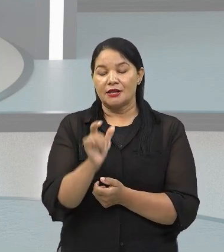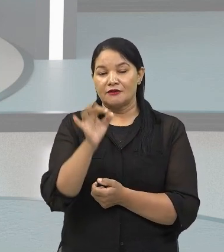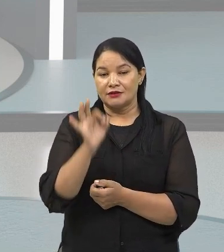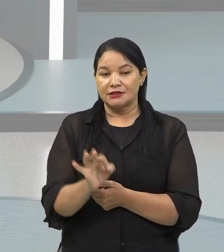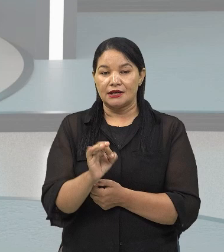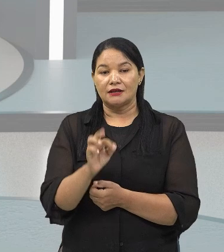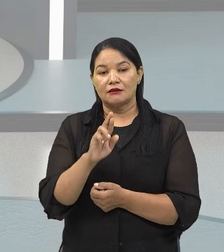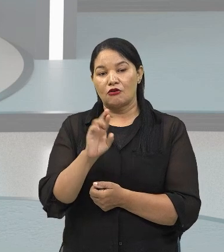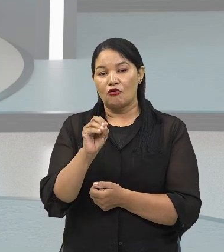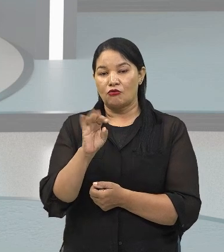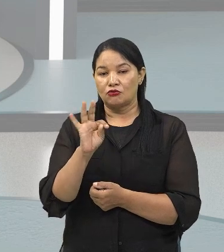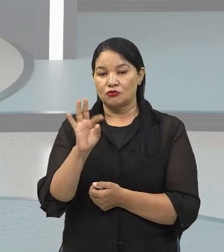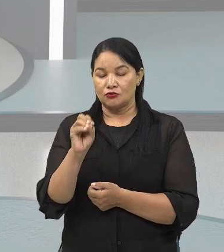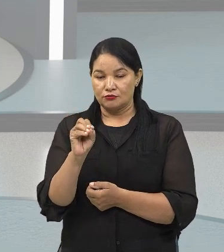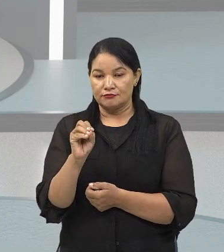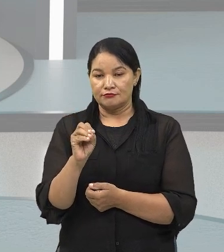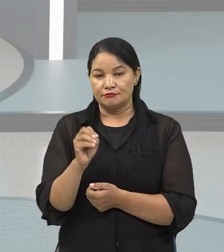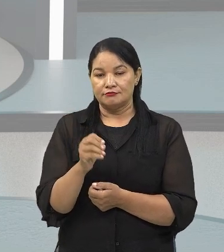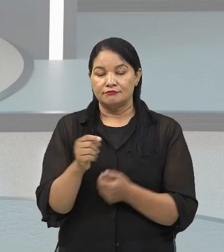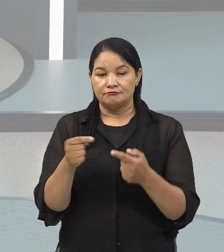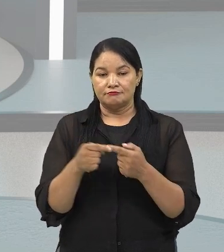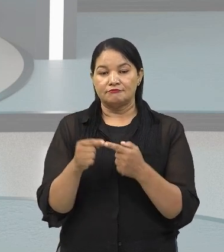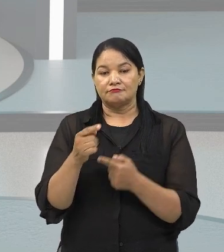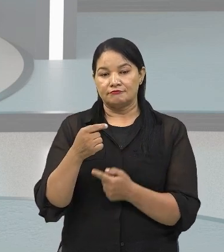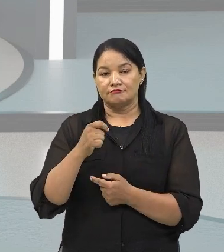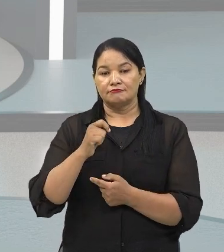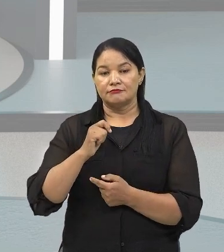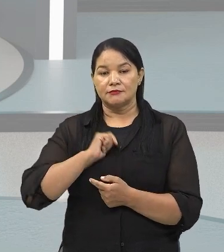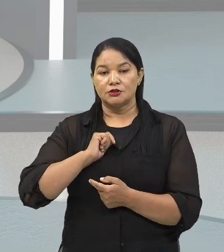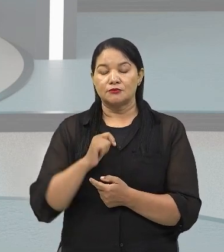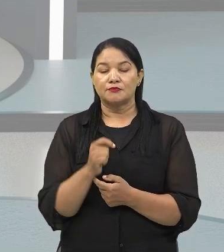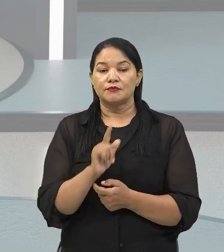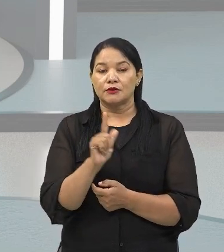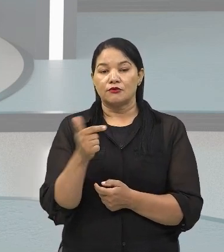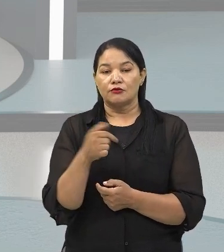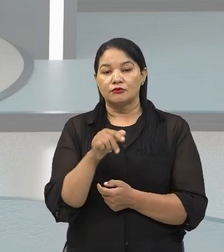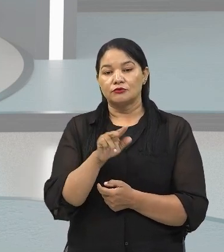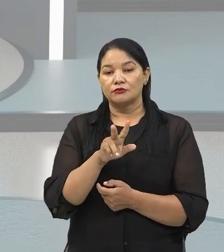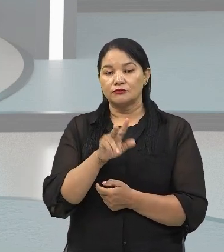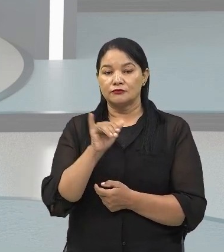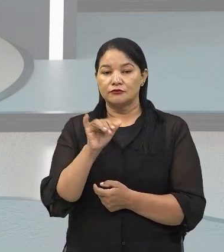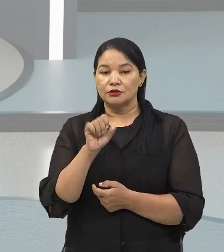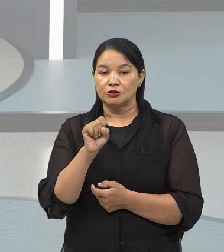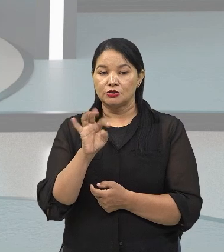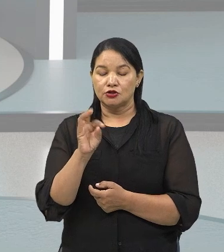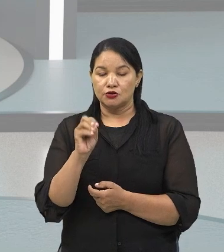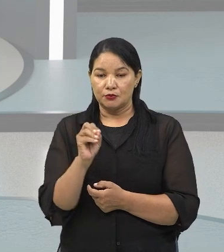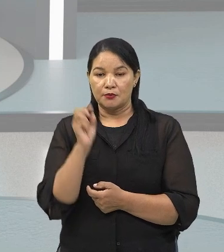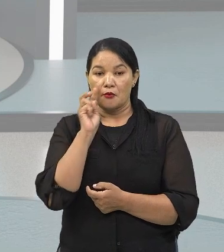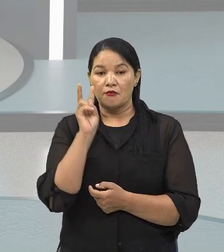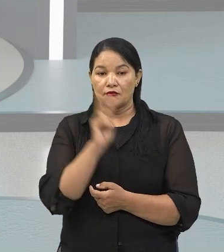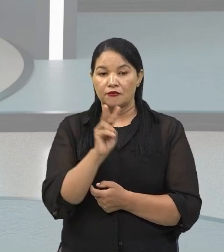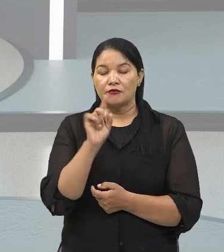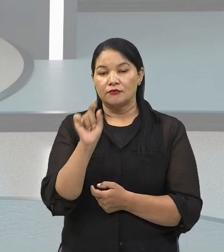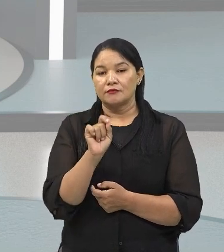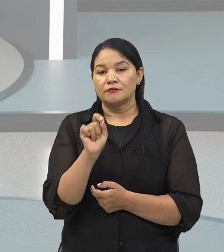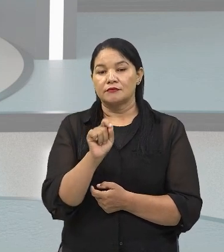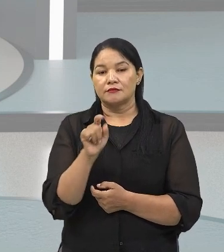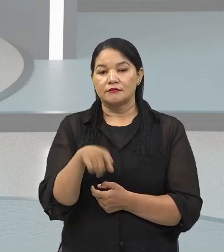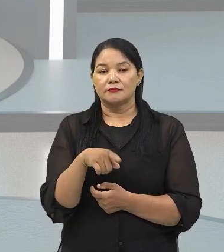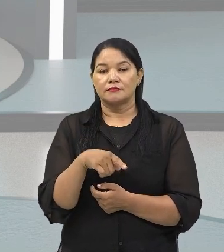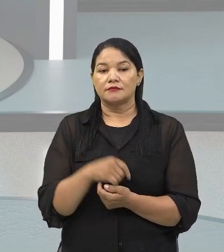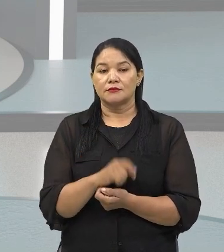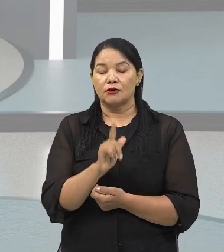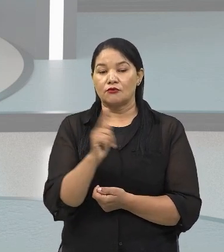tá? Visto para o verbo ver, que é um verbo irregular.